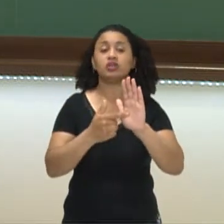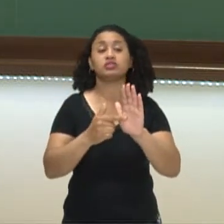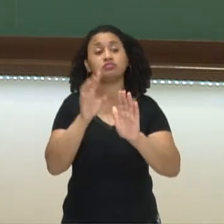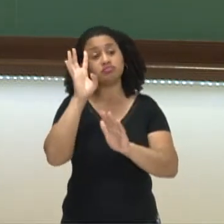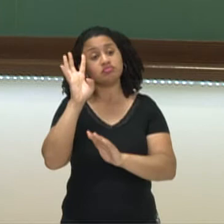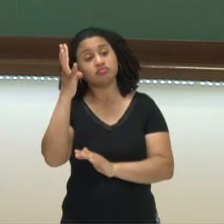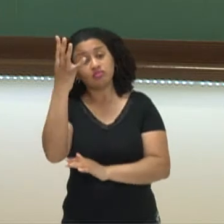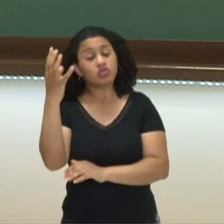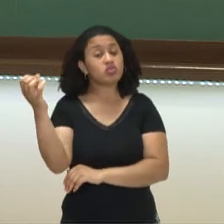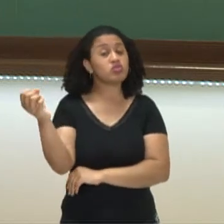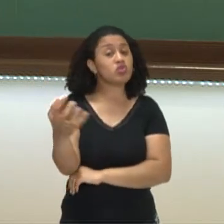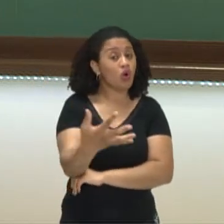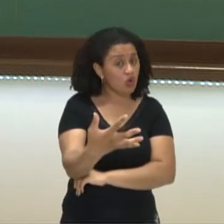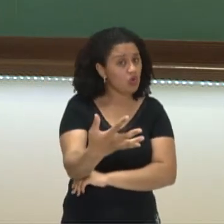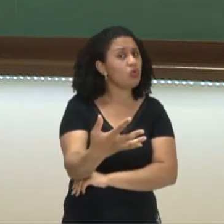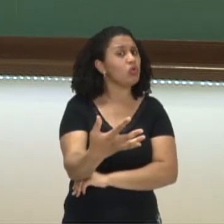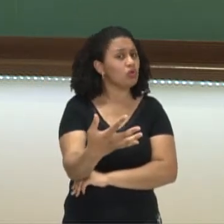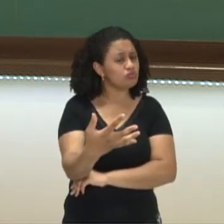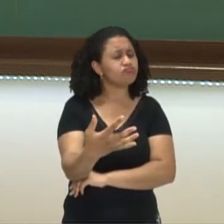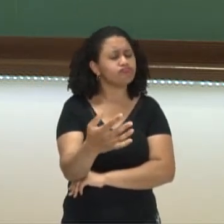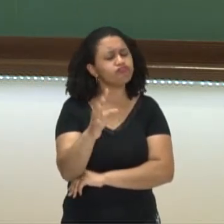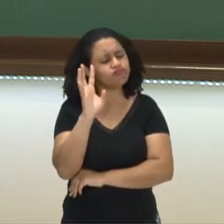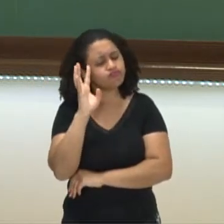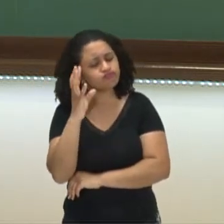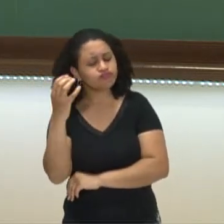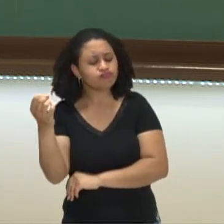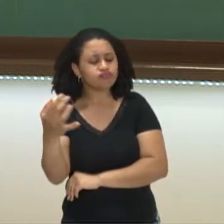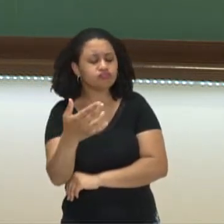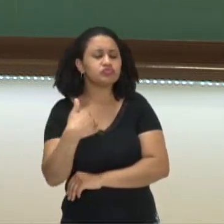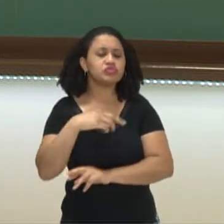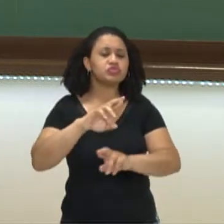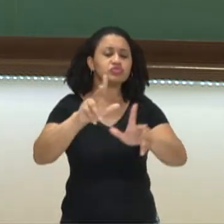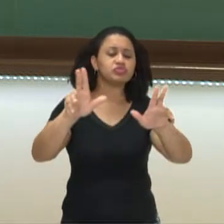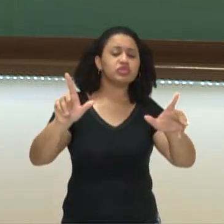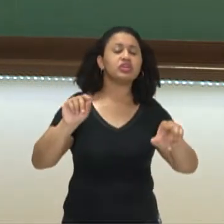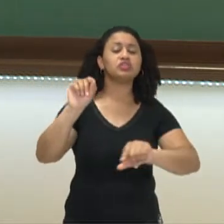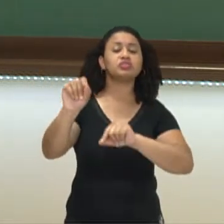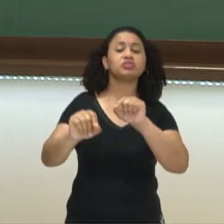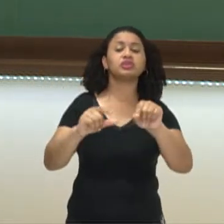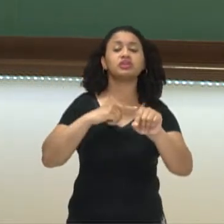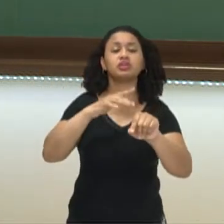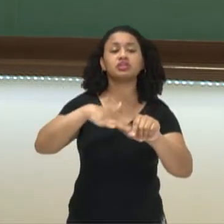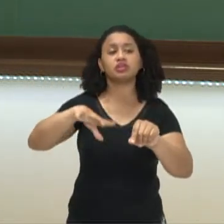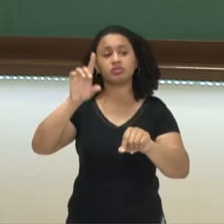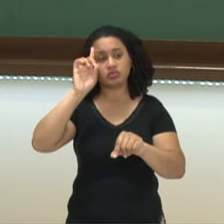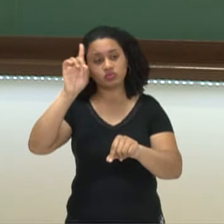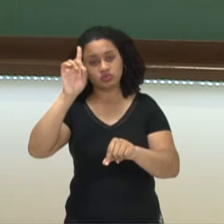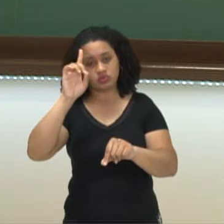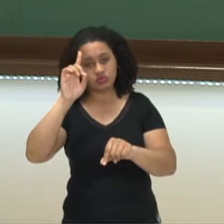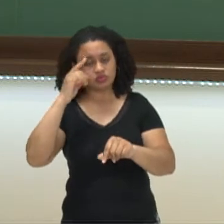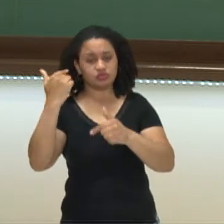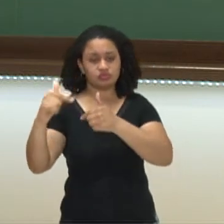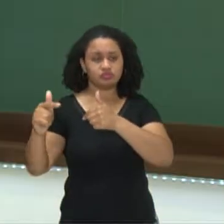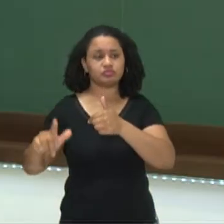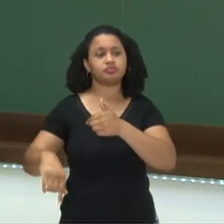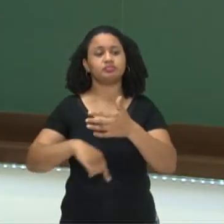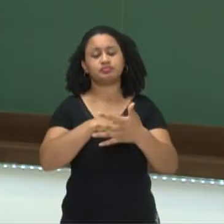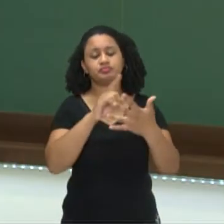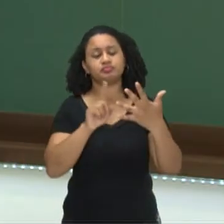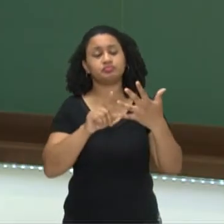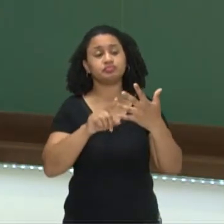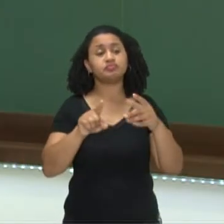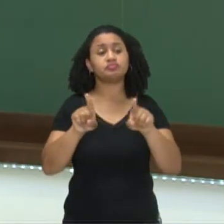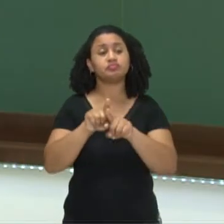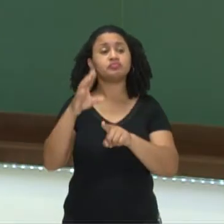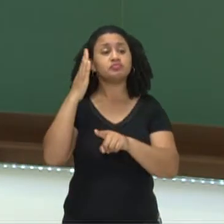soluções inovadoras, soluções diferentes para as questões que se apresentam no seu dia a dia de trabalho.